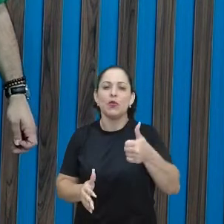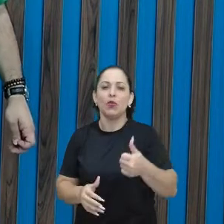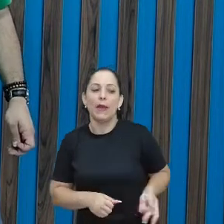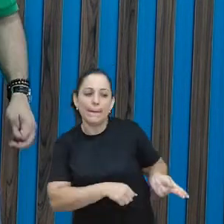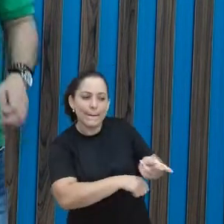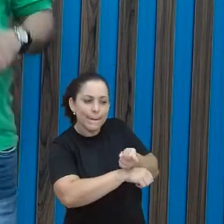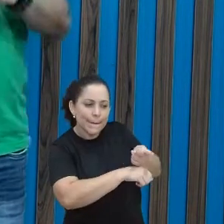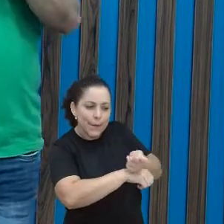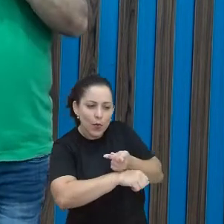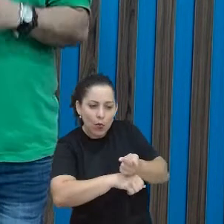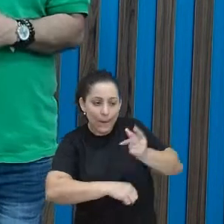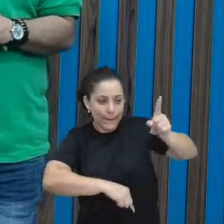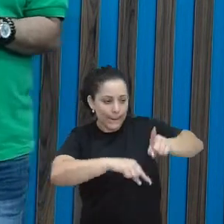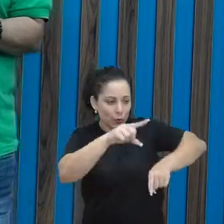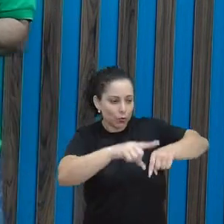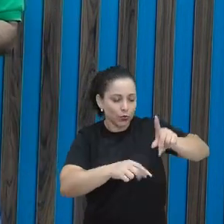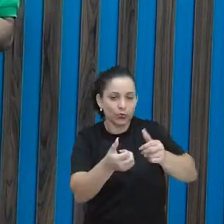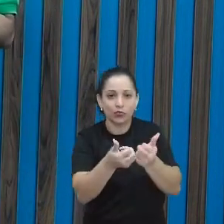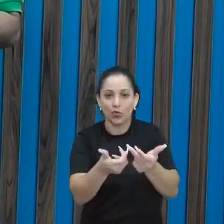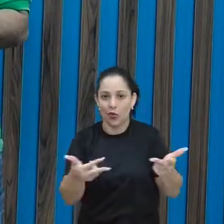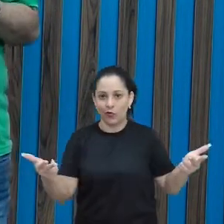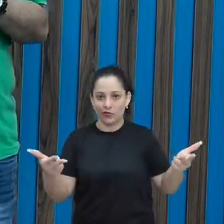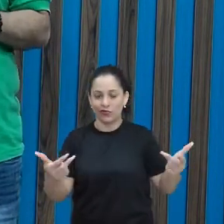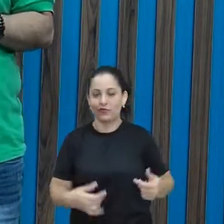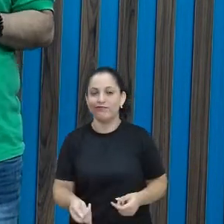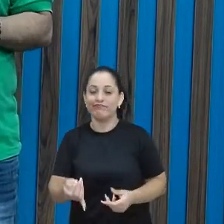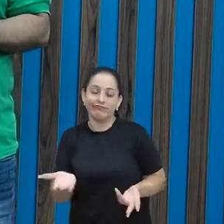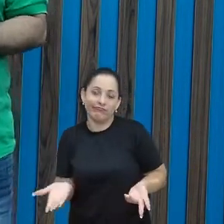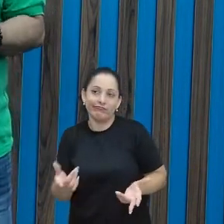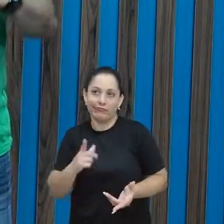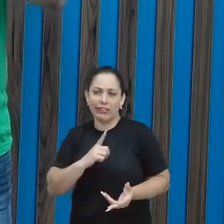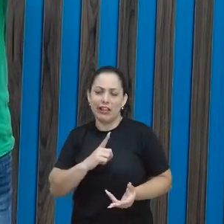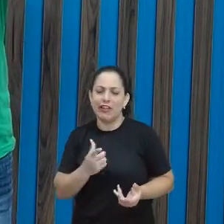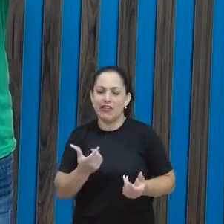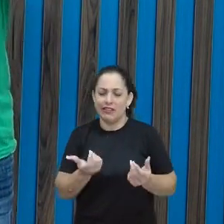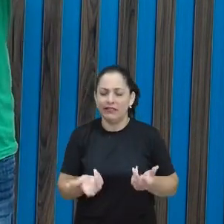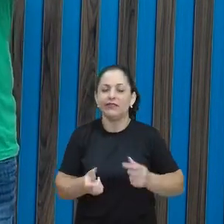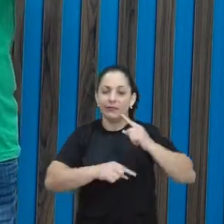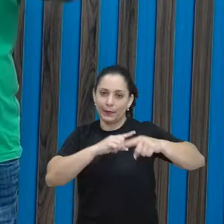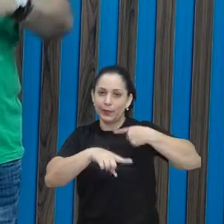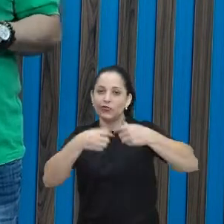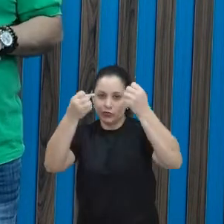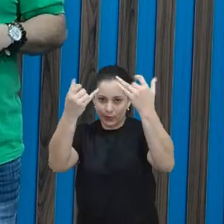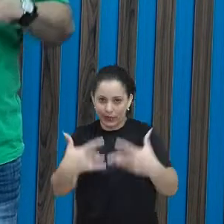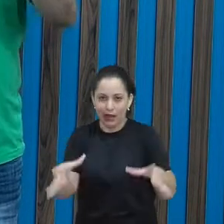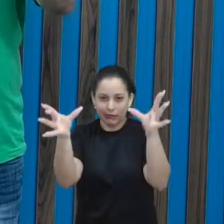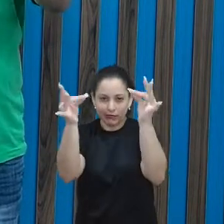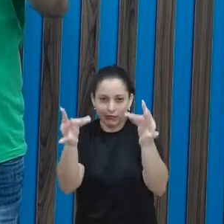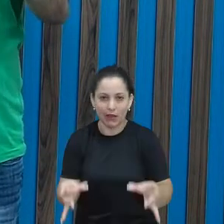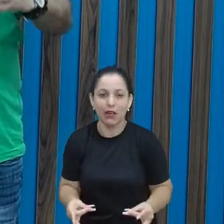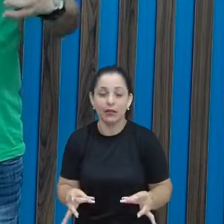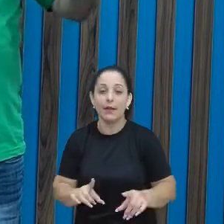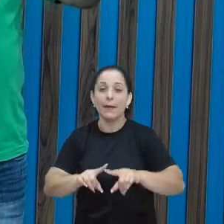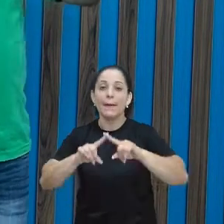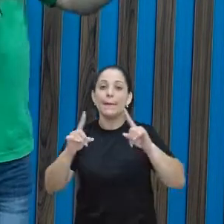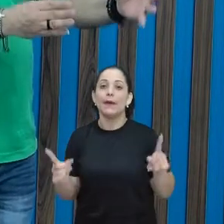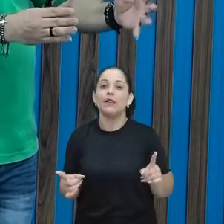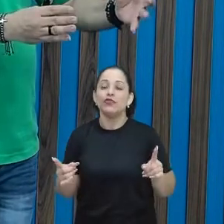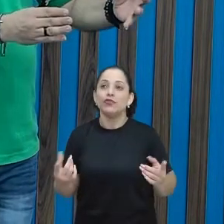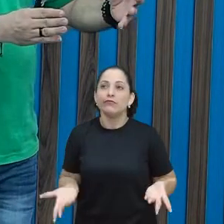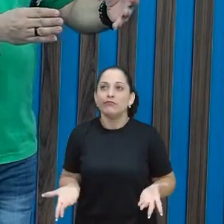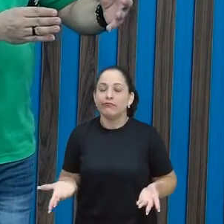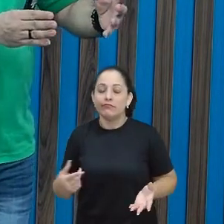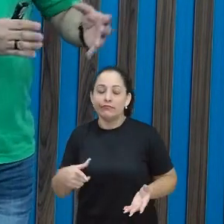matérias-primas. A gente coloca aí a questão da busca de matérias-primas. A gente vai falar um pouquinho disso depois, mas lembrar, nações